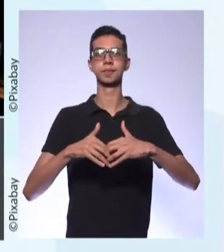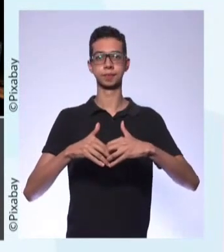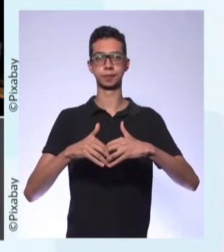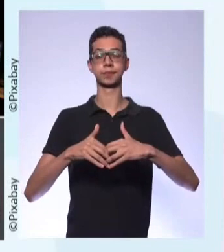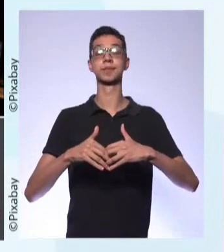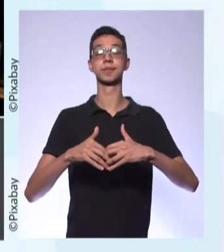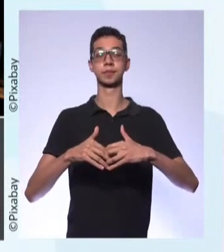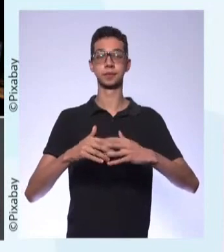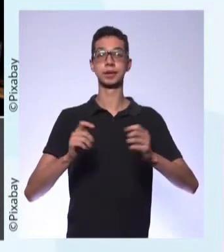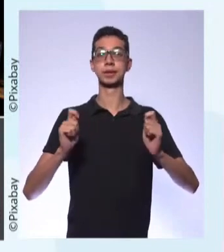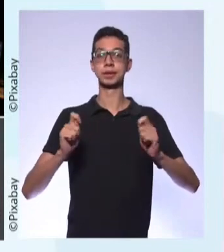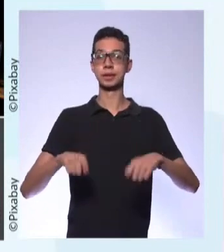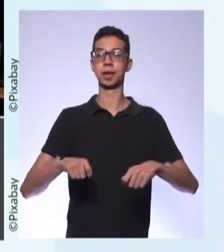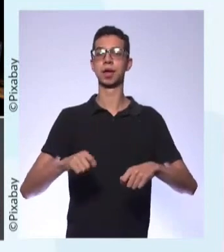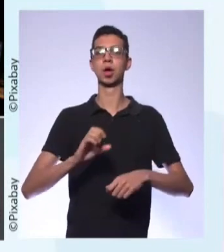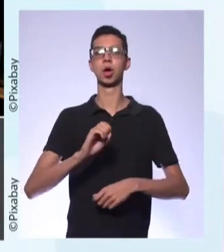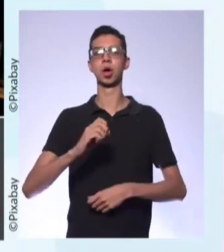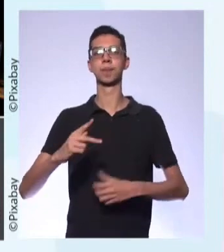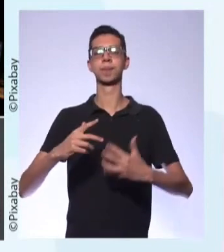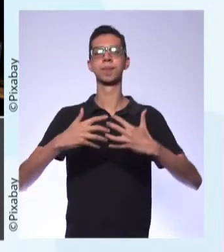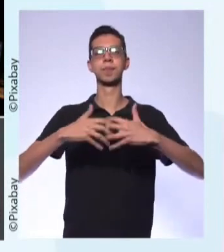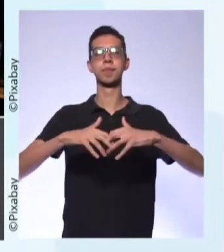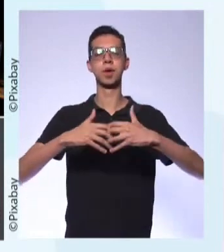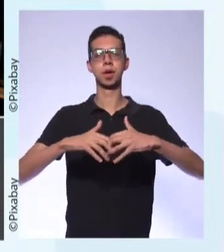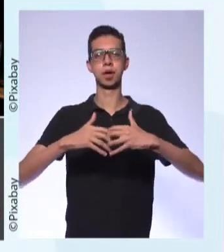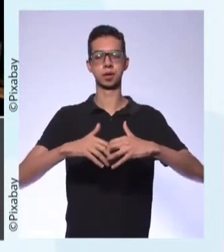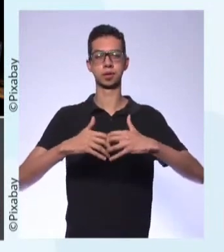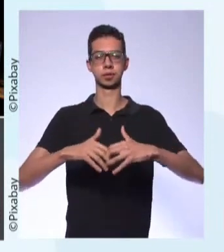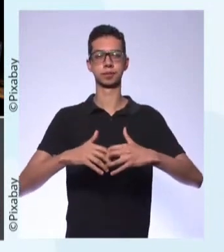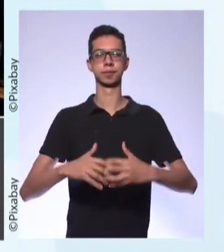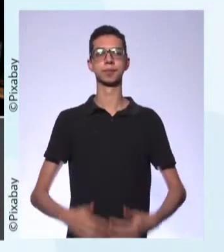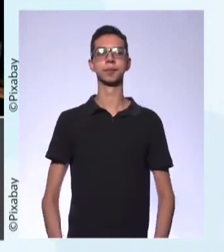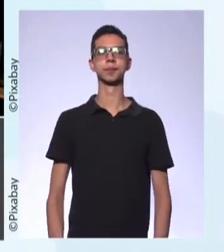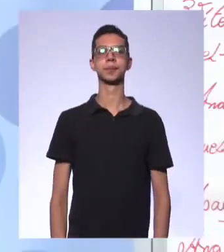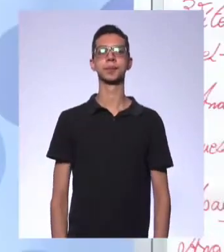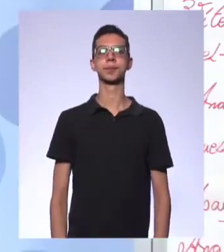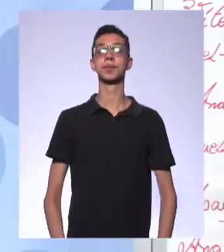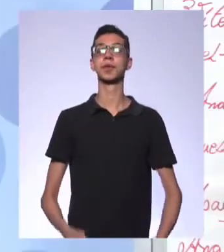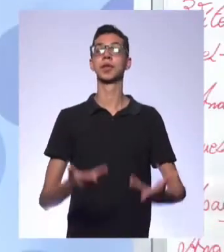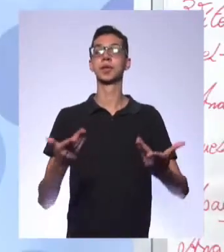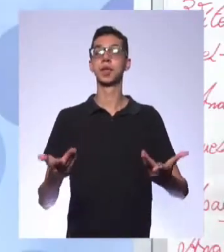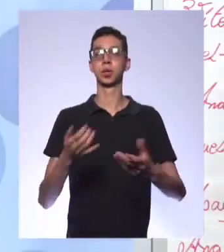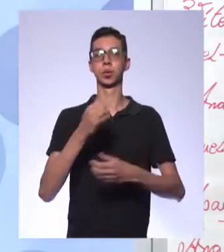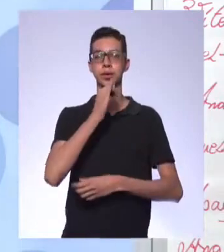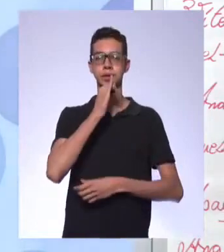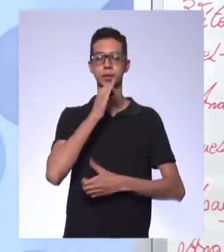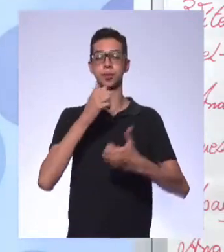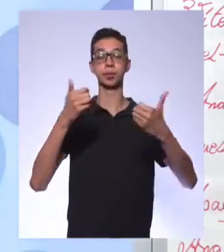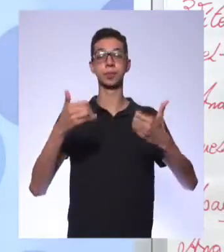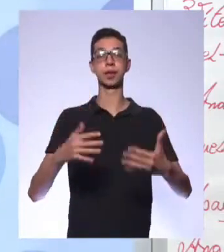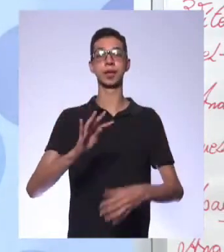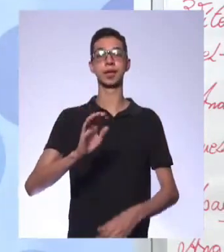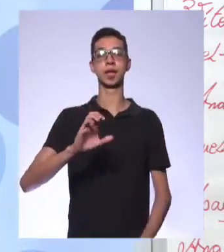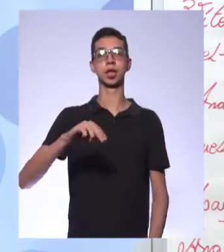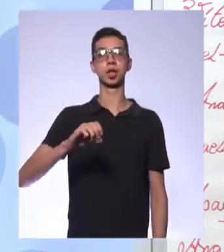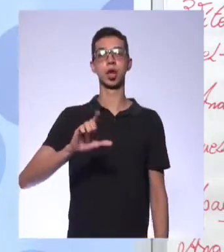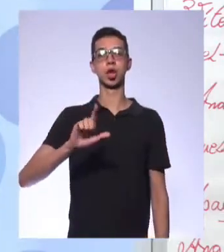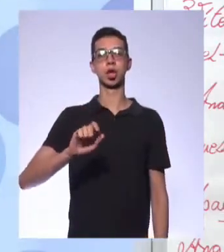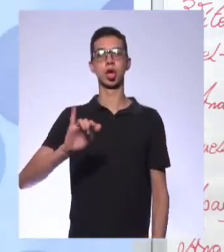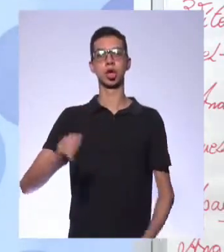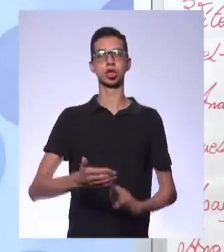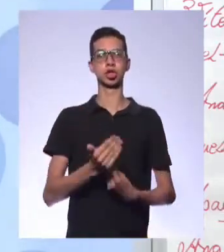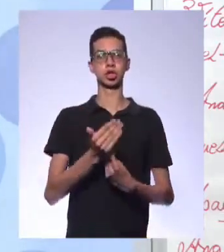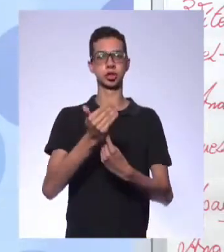ser operadas sem o pleno conhecimento do seu funcionamento interno. Então, gente, quando a gente fala em tecnologia, é justamente quando a gente